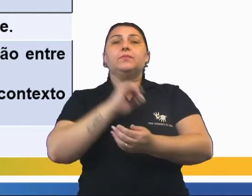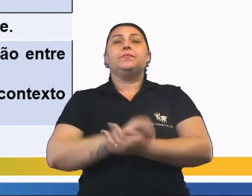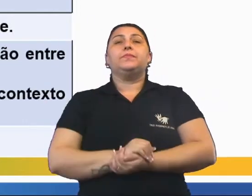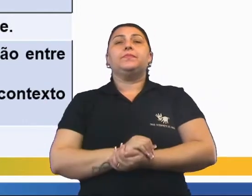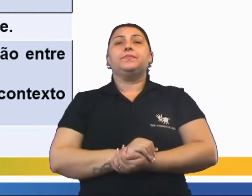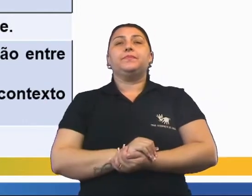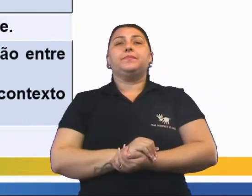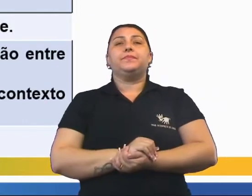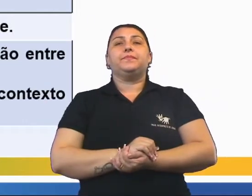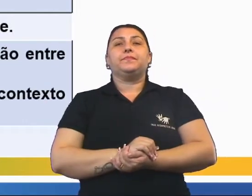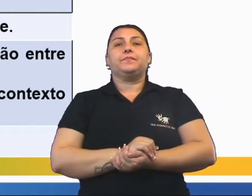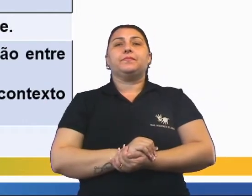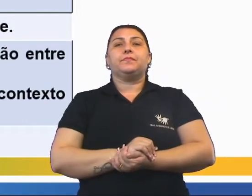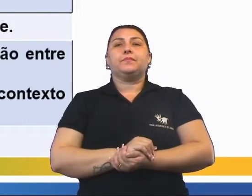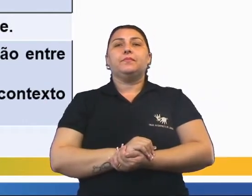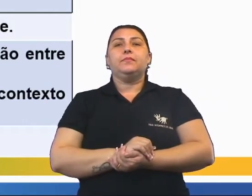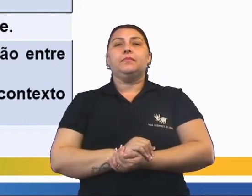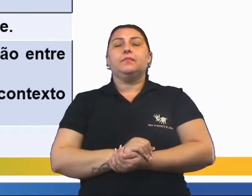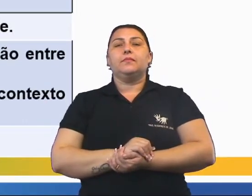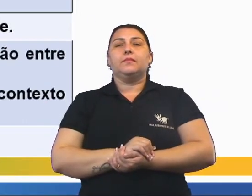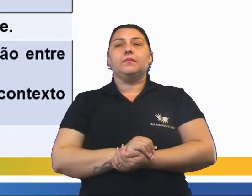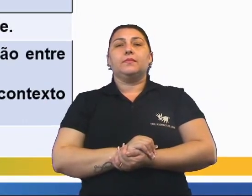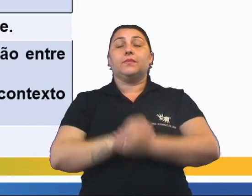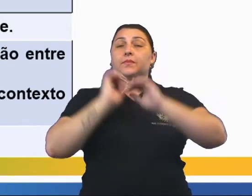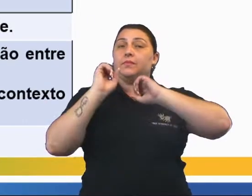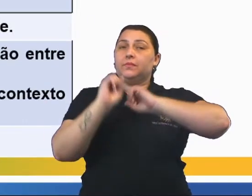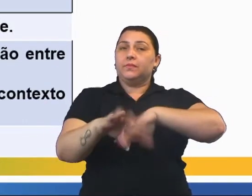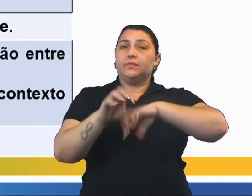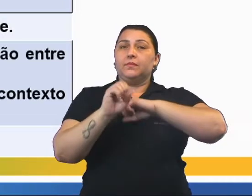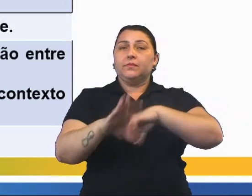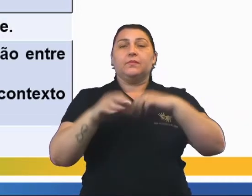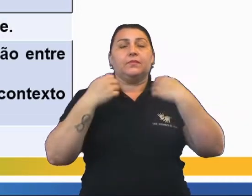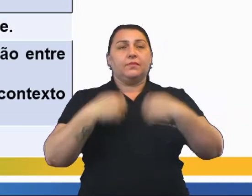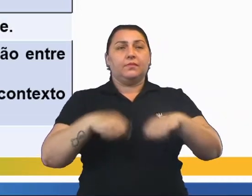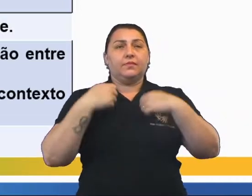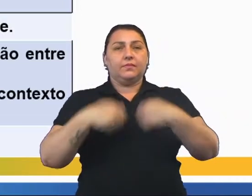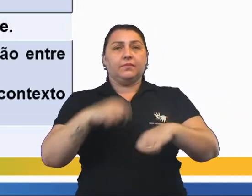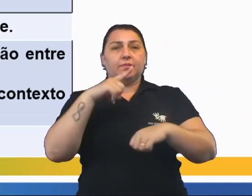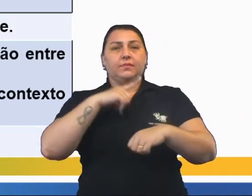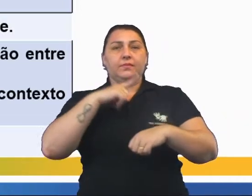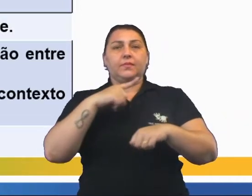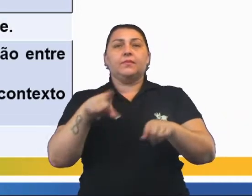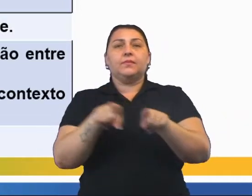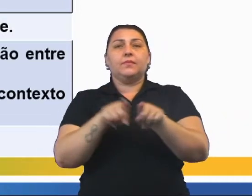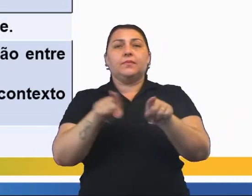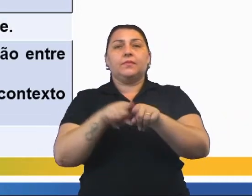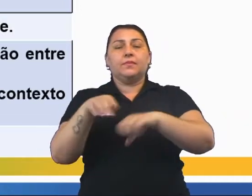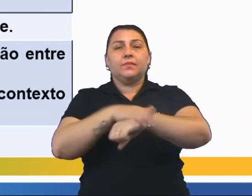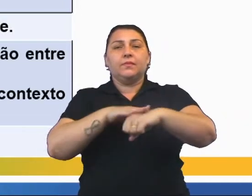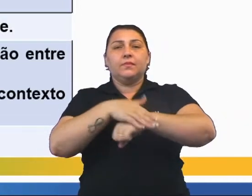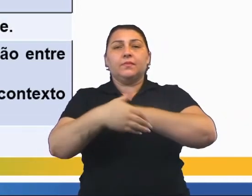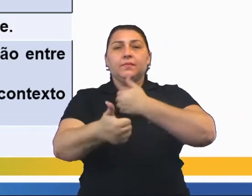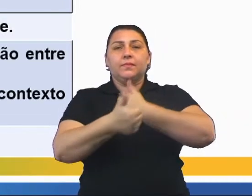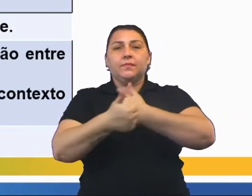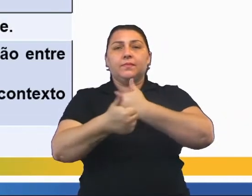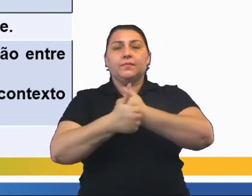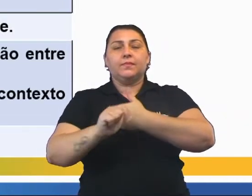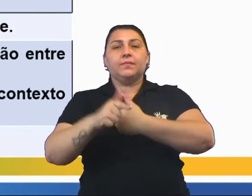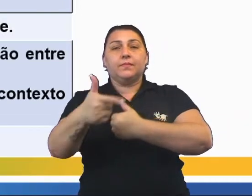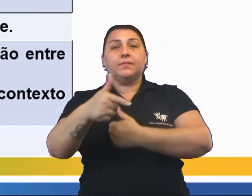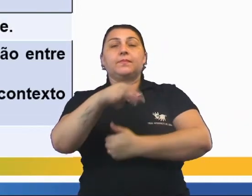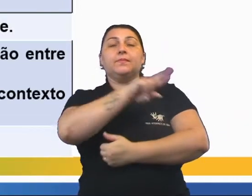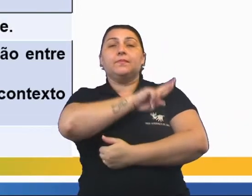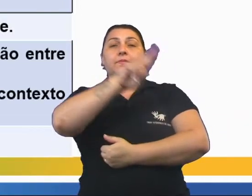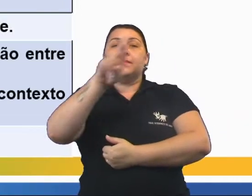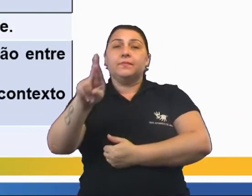doutrinas fundamentais, não é? Esses ensinamentos precisam estabelecer também um diálogo de aproximação com as outras